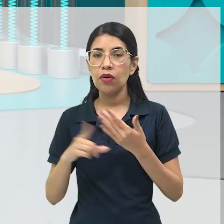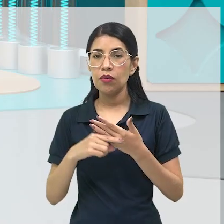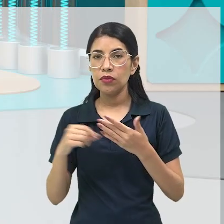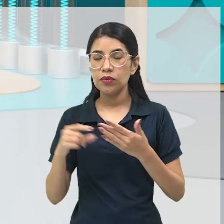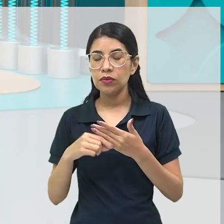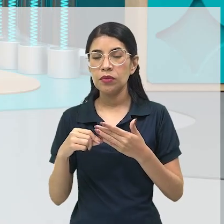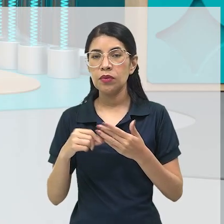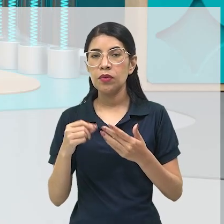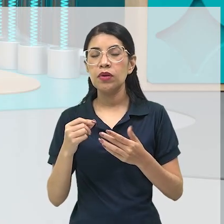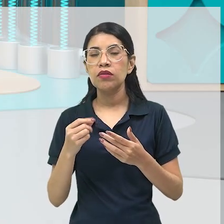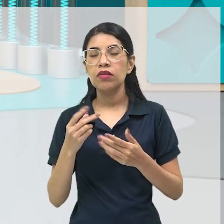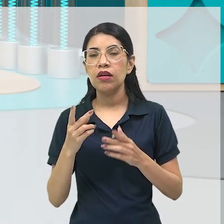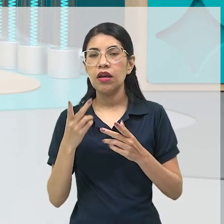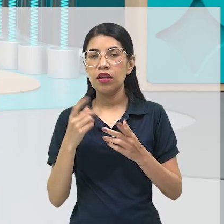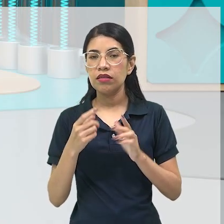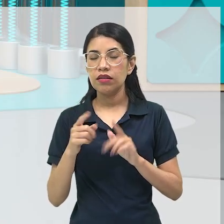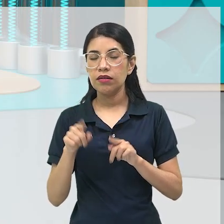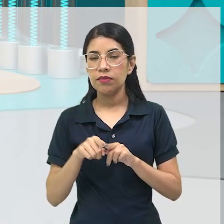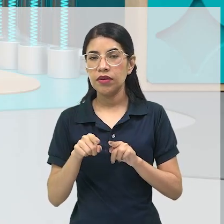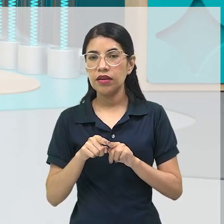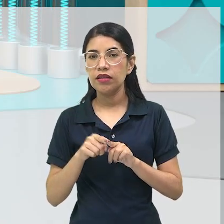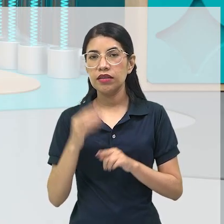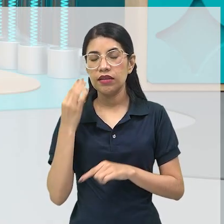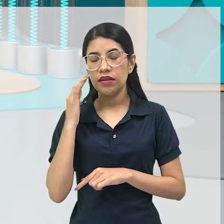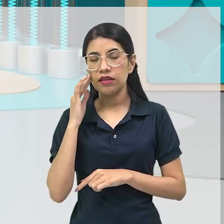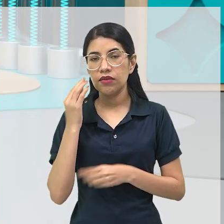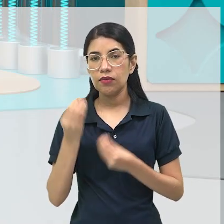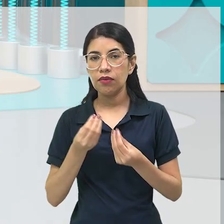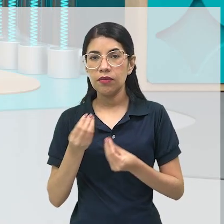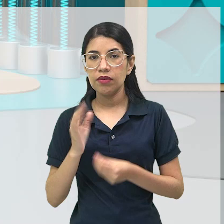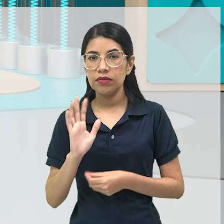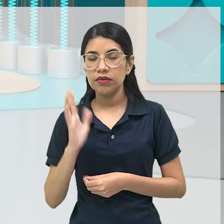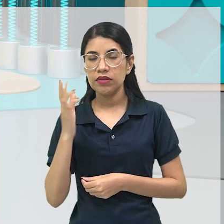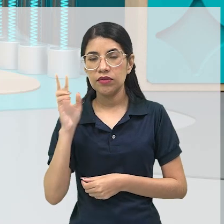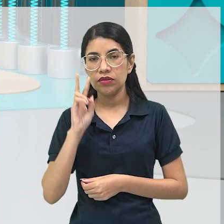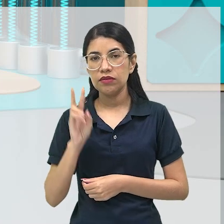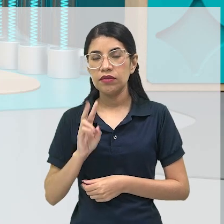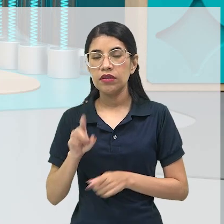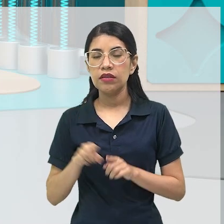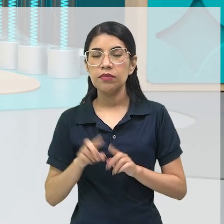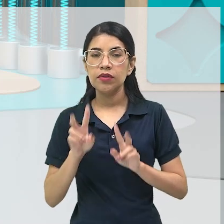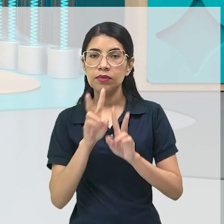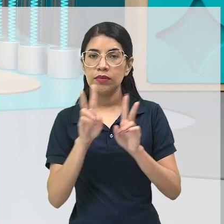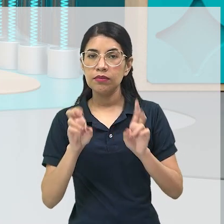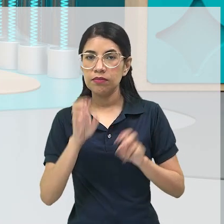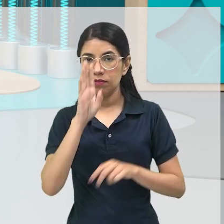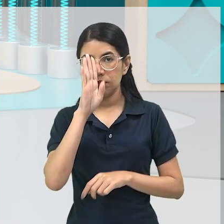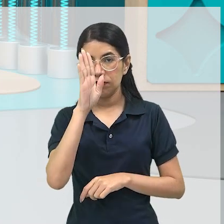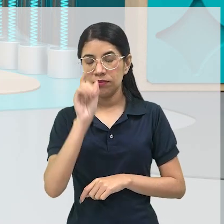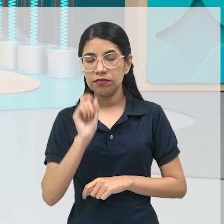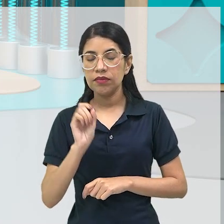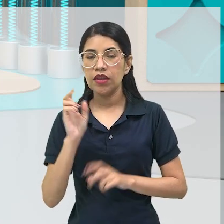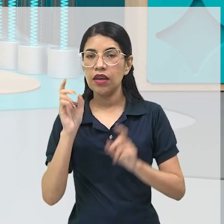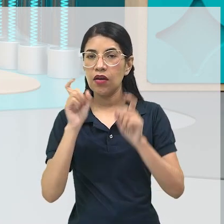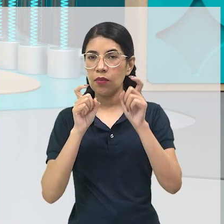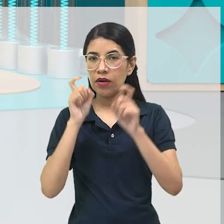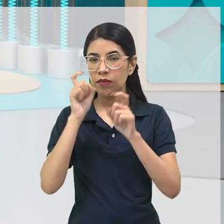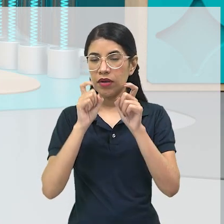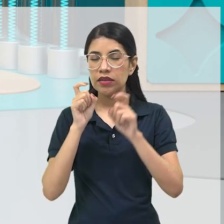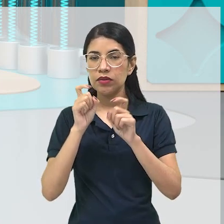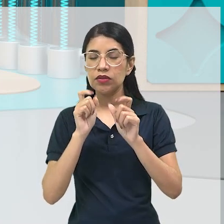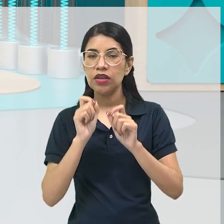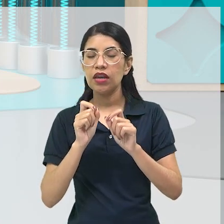fato histórico. Então, as peças, elas passam a ter como tema central também essa preocupação de